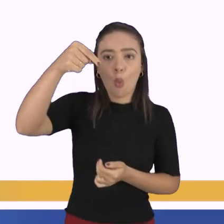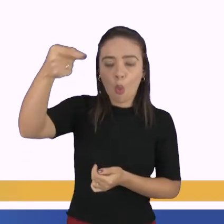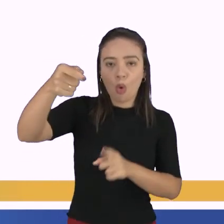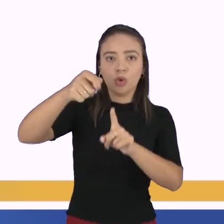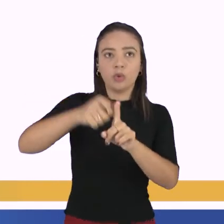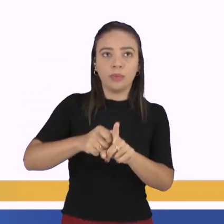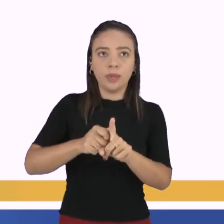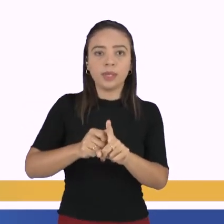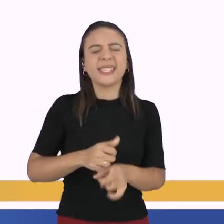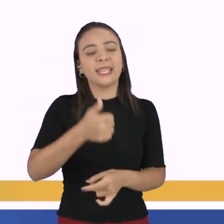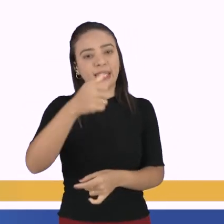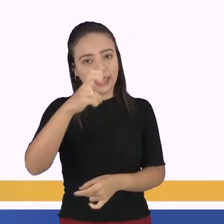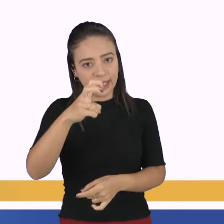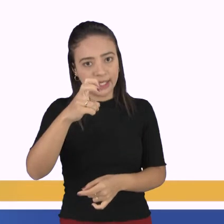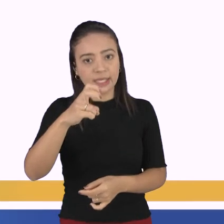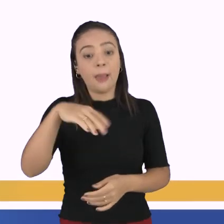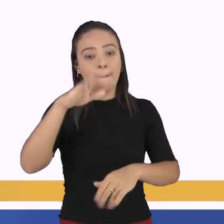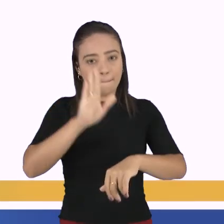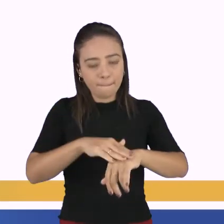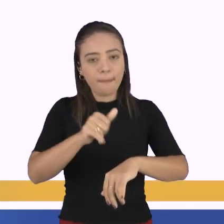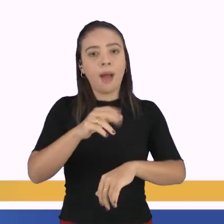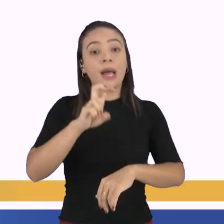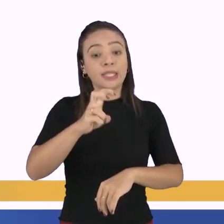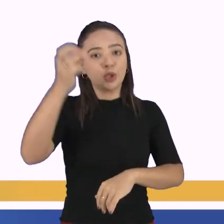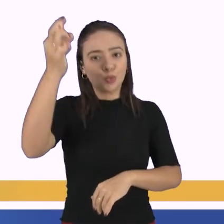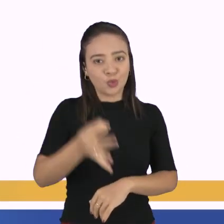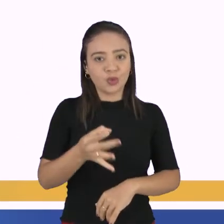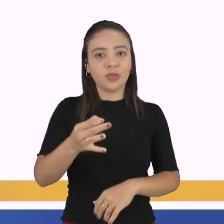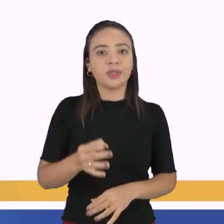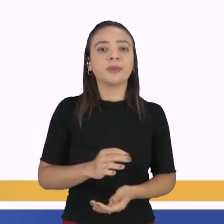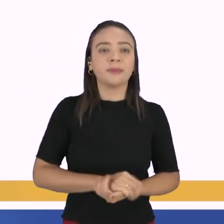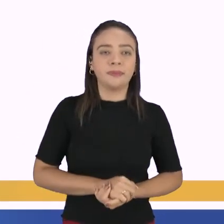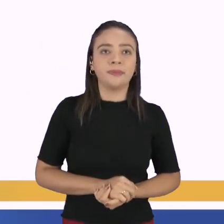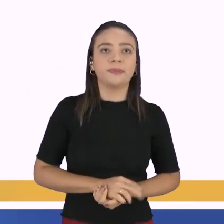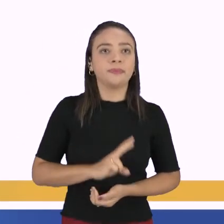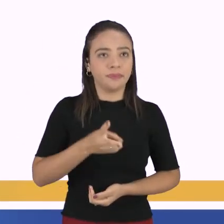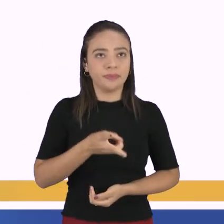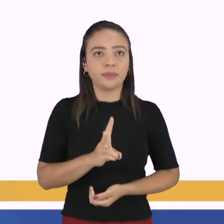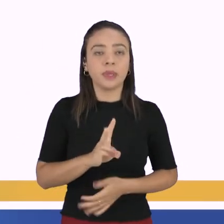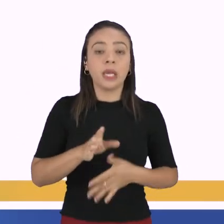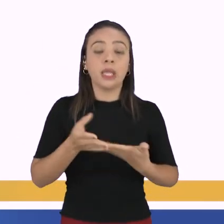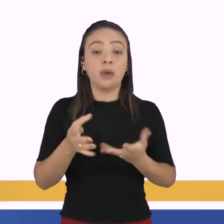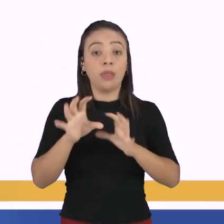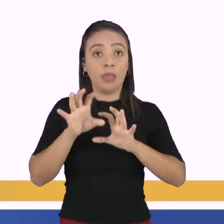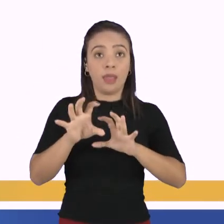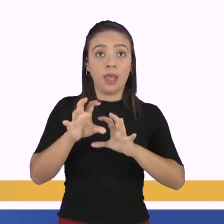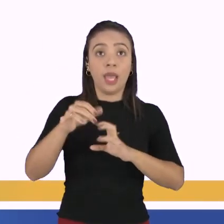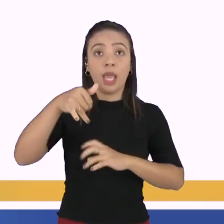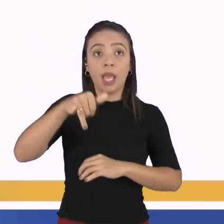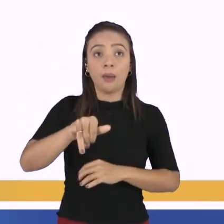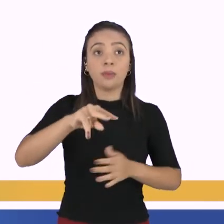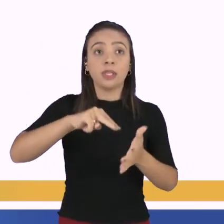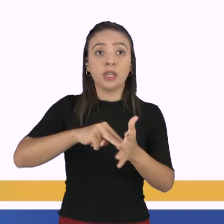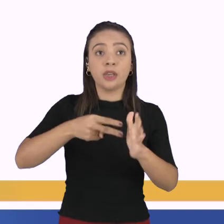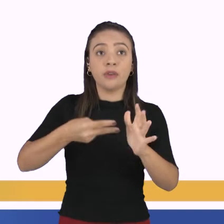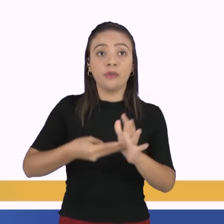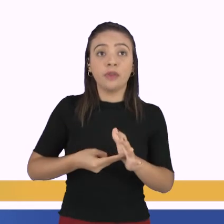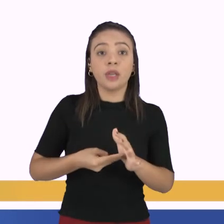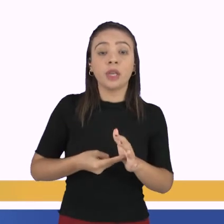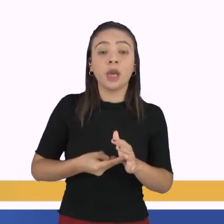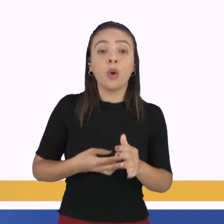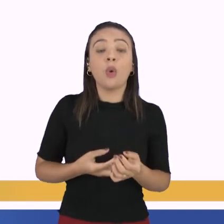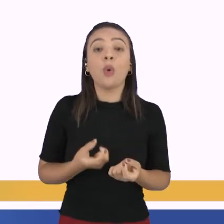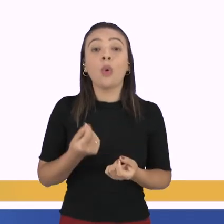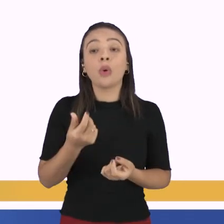R$15 mais 5% de 15, e assim por diante. Nessas condições, sendo y o valor rendido para